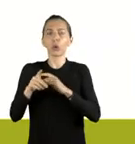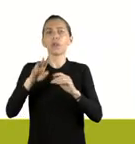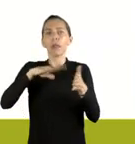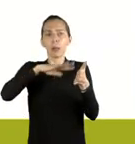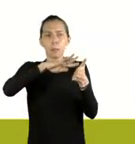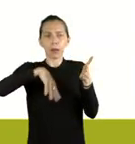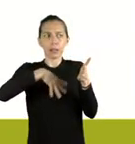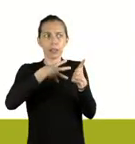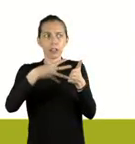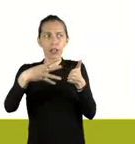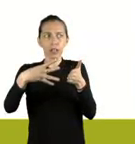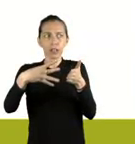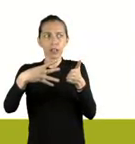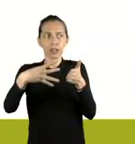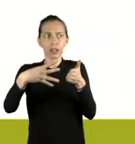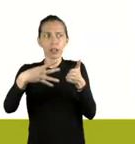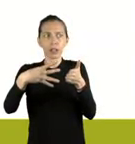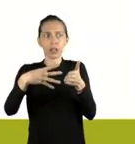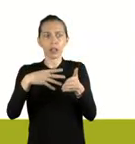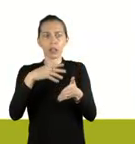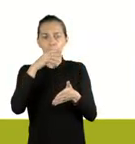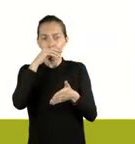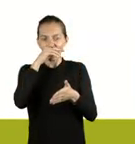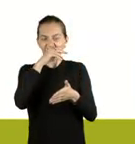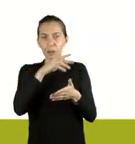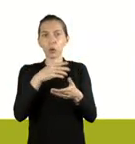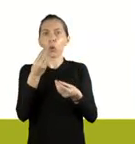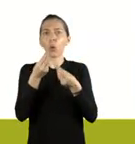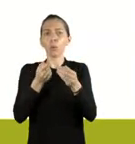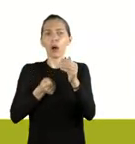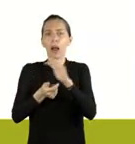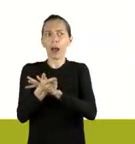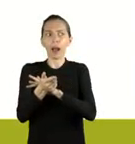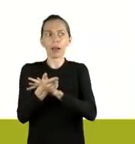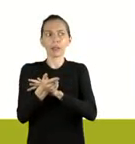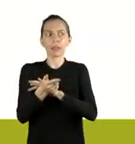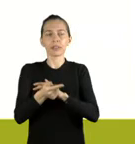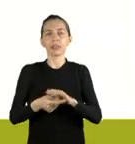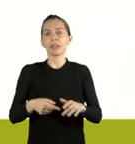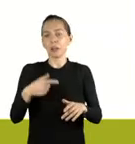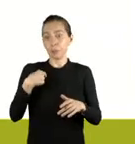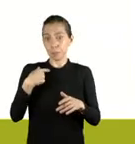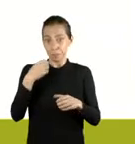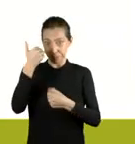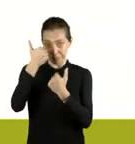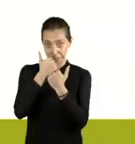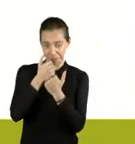planilhas, ajuda a encontrar gastos, formar a poupança. Tá?